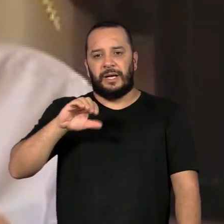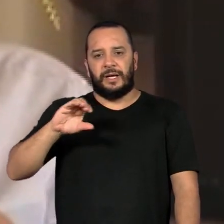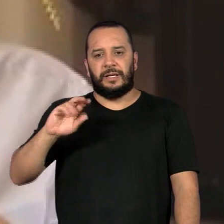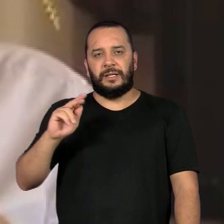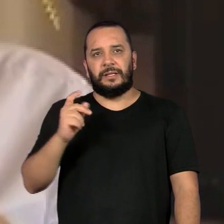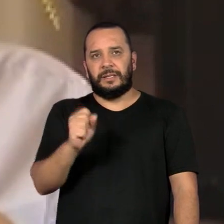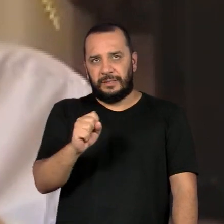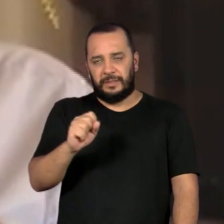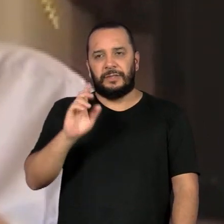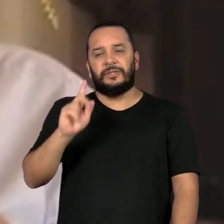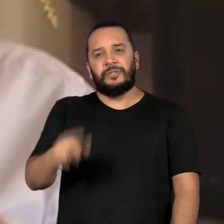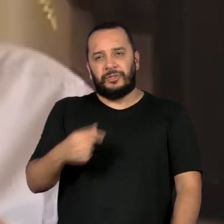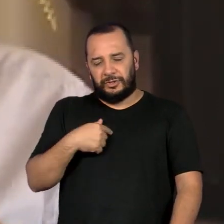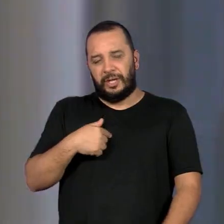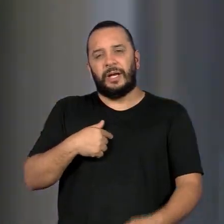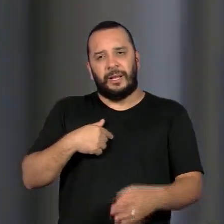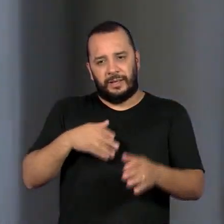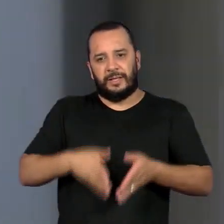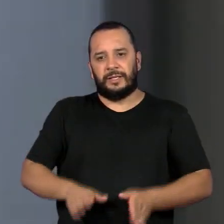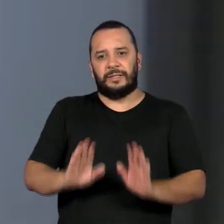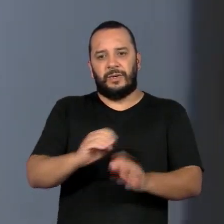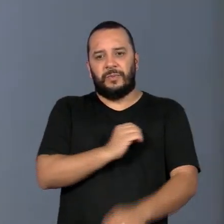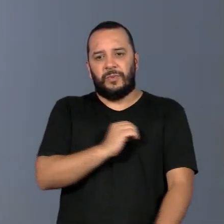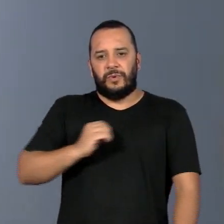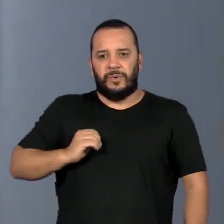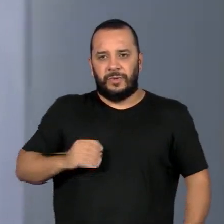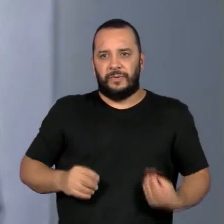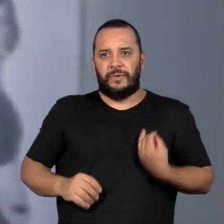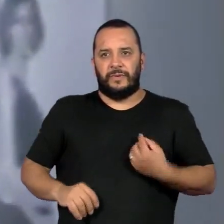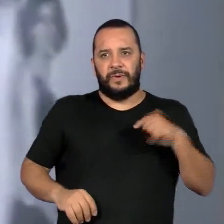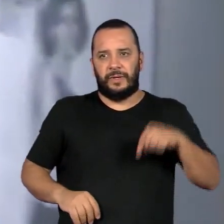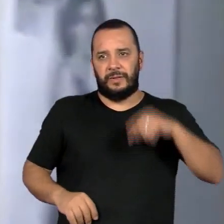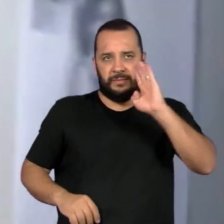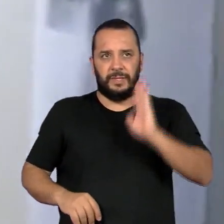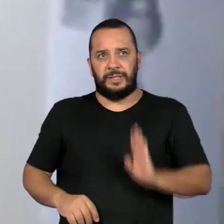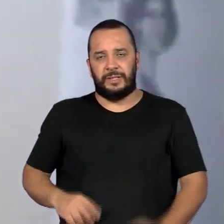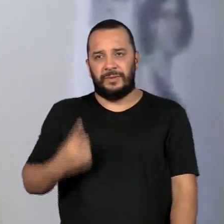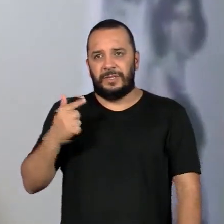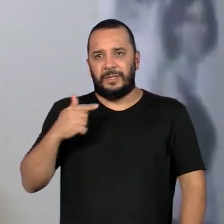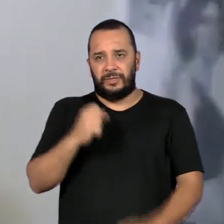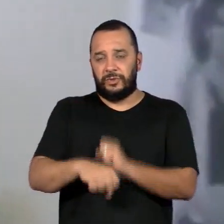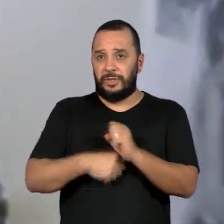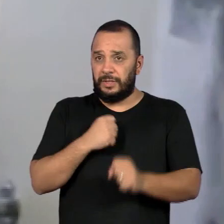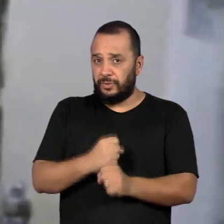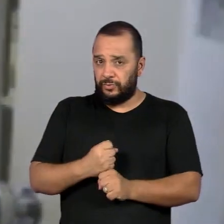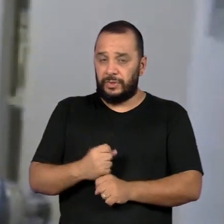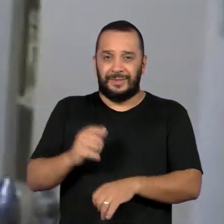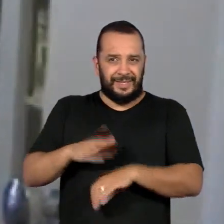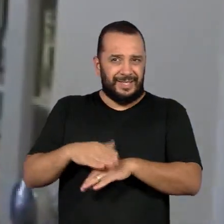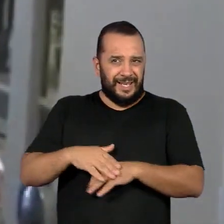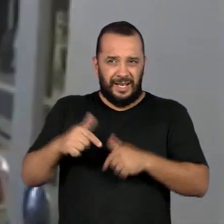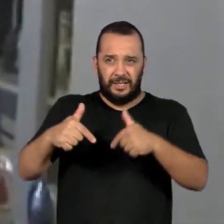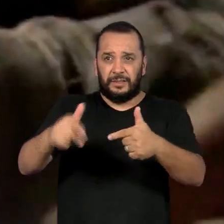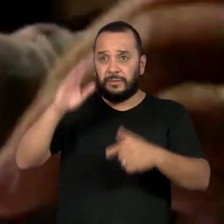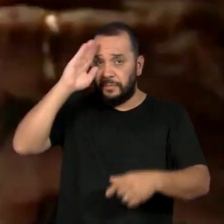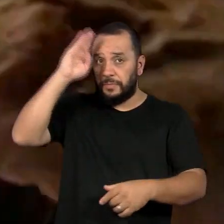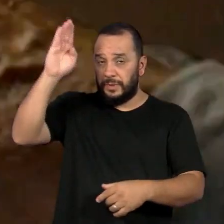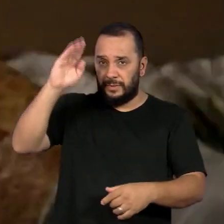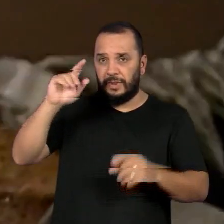ecológica. Natural da Polônia, viveu no Brasil durante 17 anos. Entre os feitos principais,